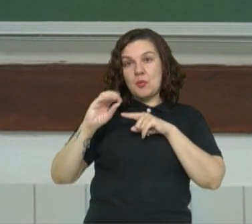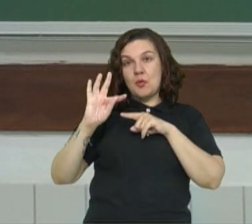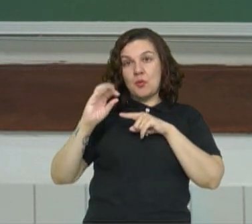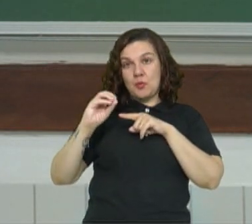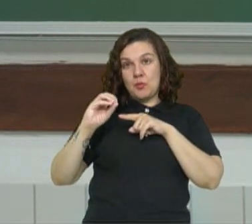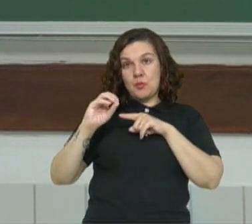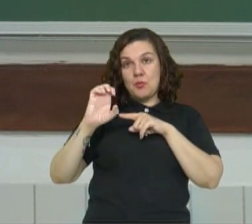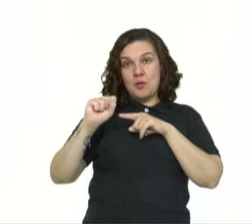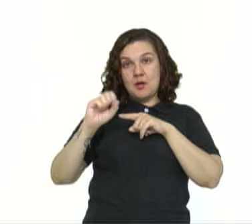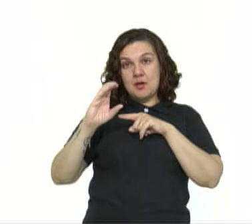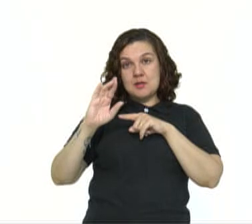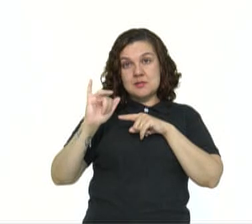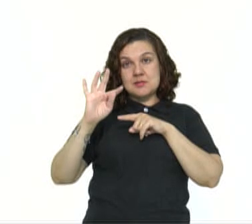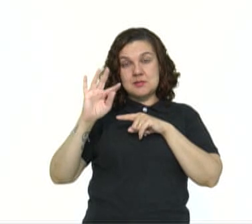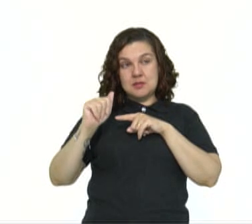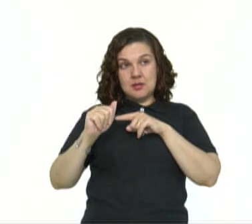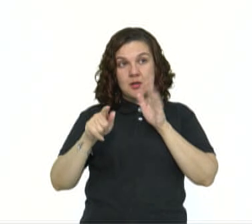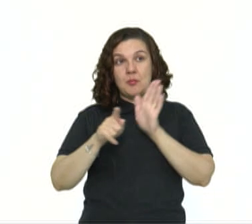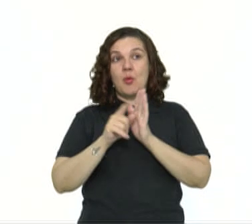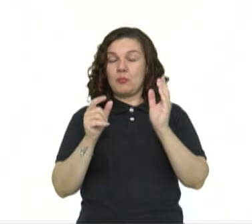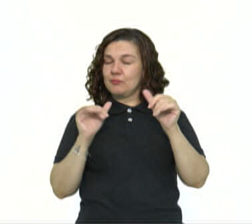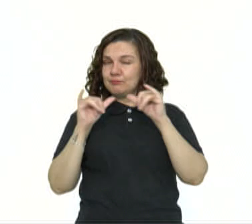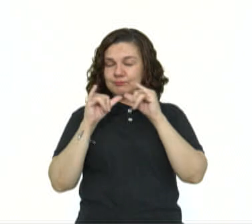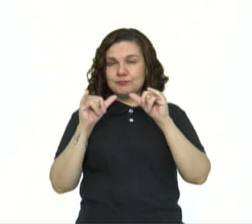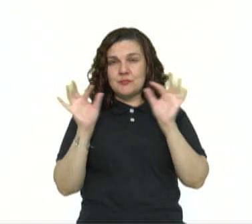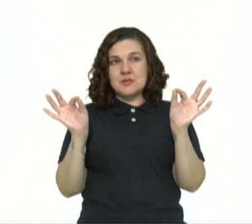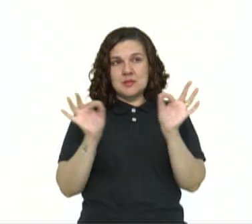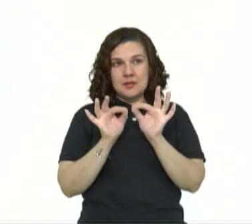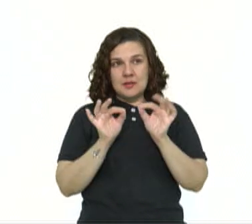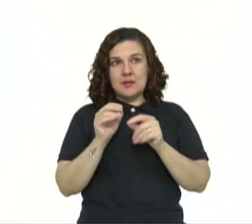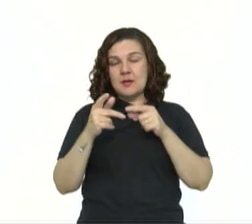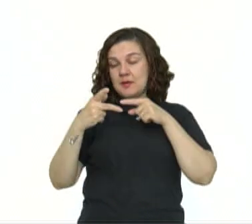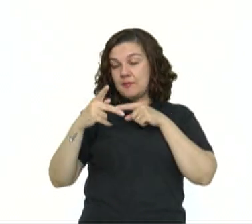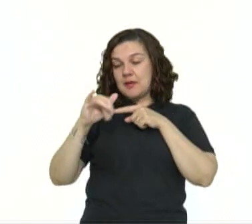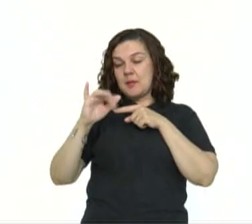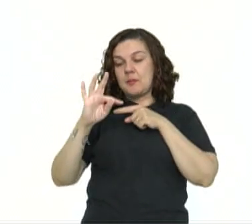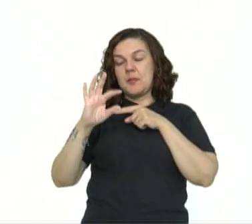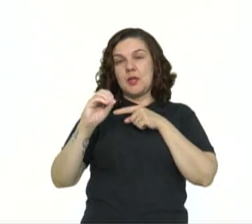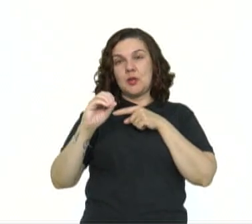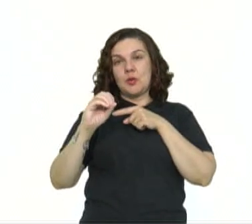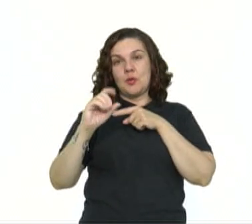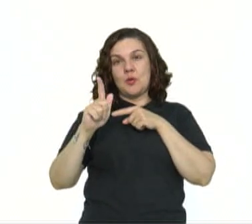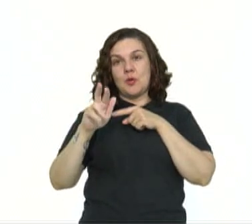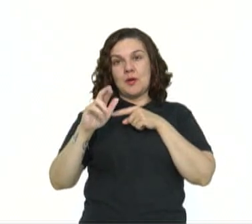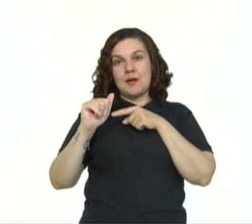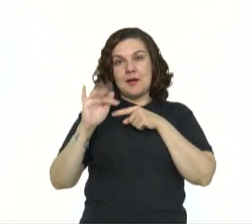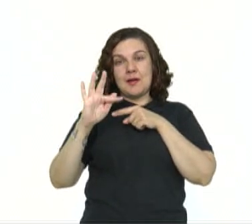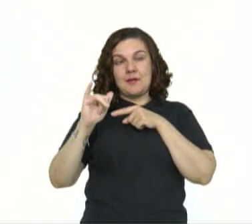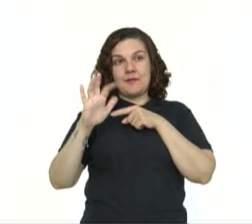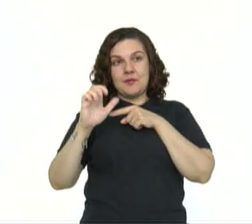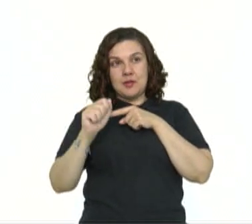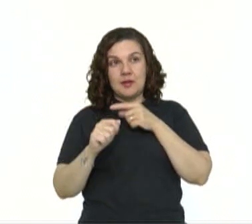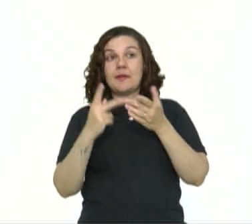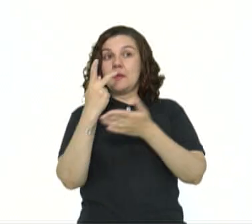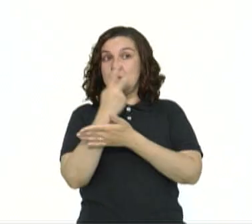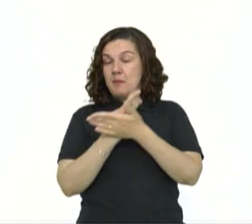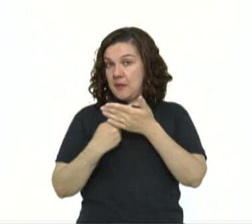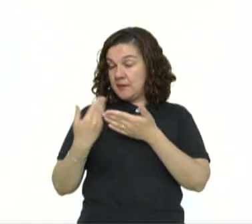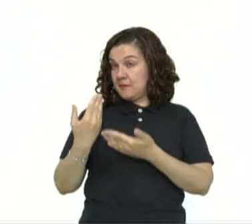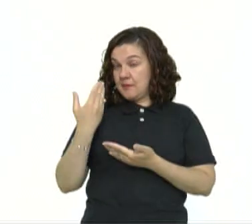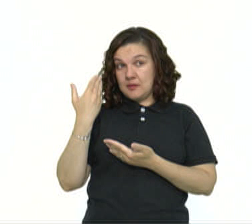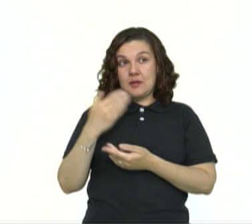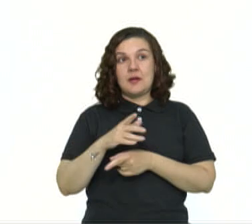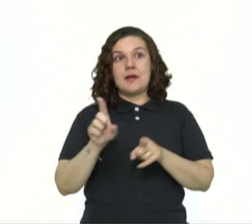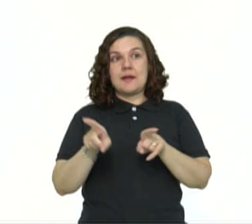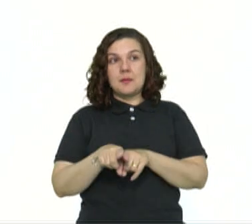proto-escrita, que são informações limitadas, a pictográfica, sistema primitivo, cenas figuradas,